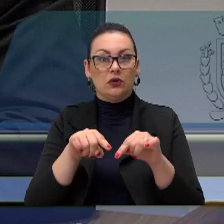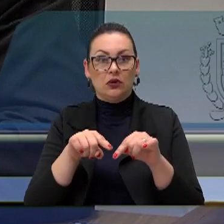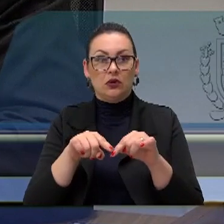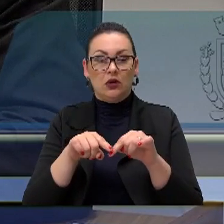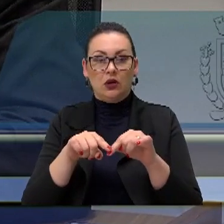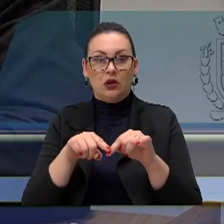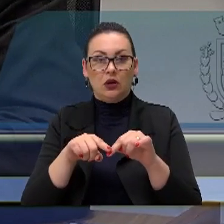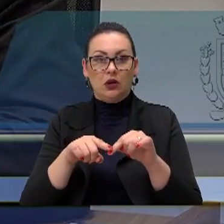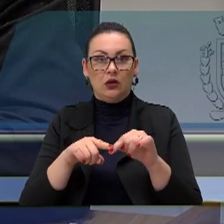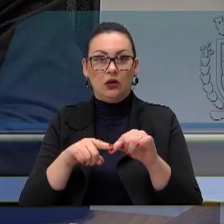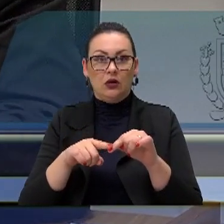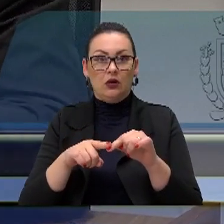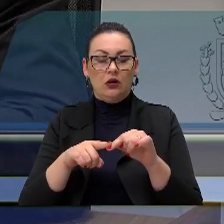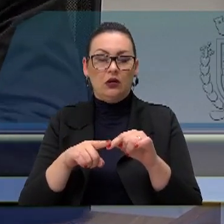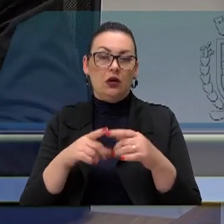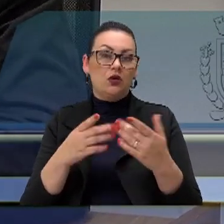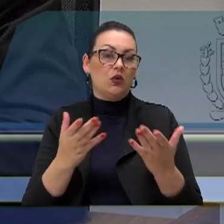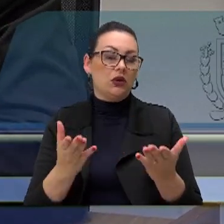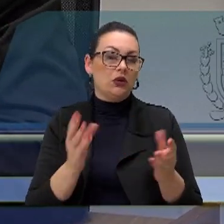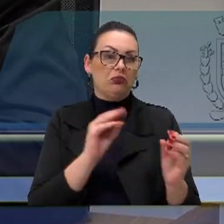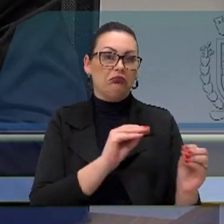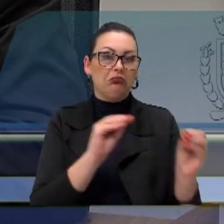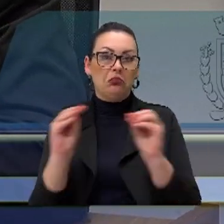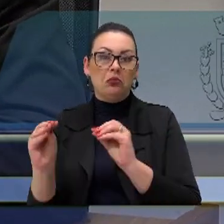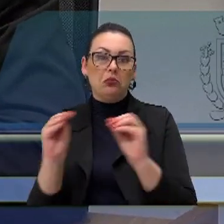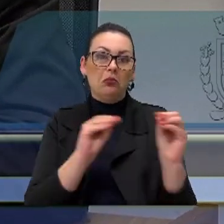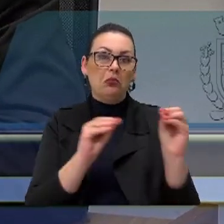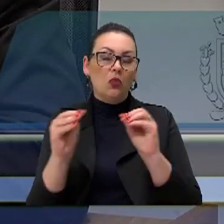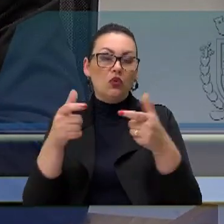o salário e, enfim,